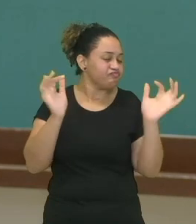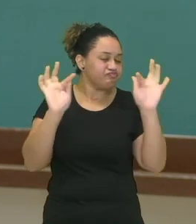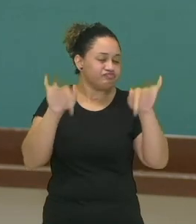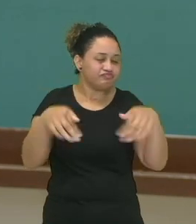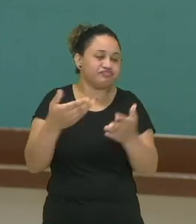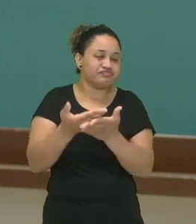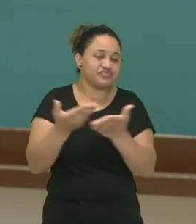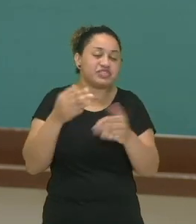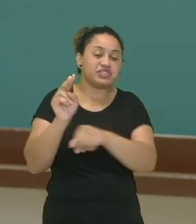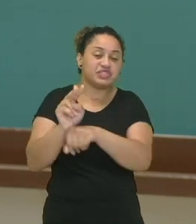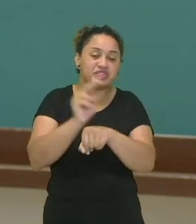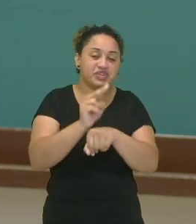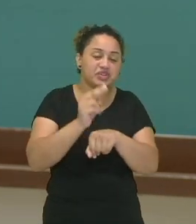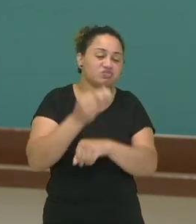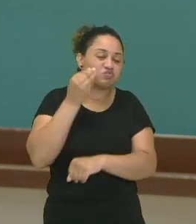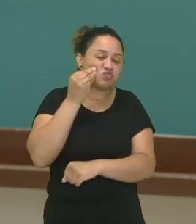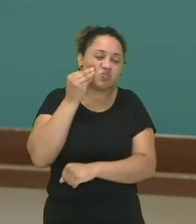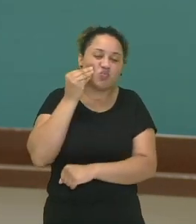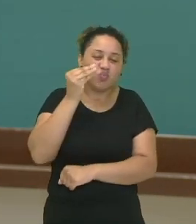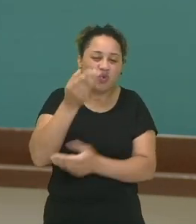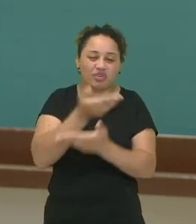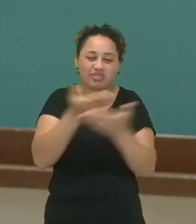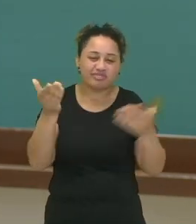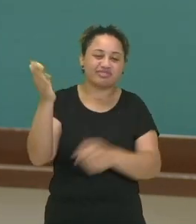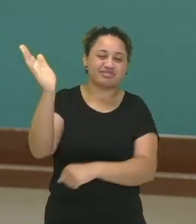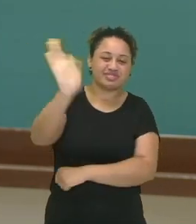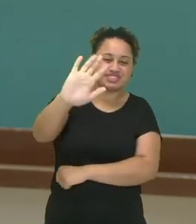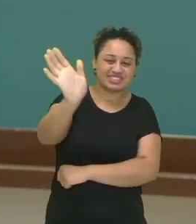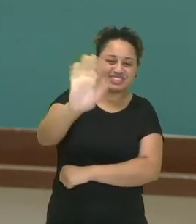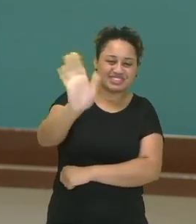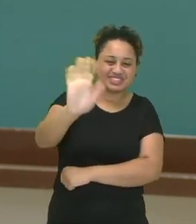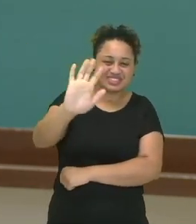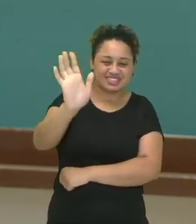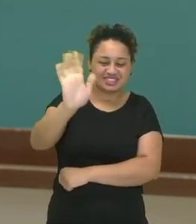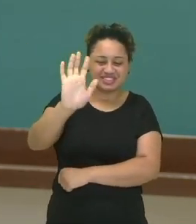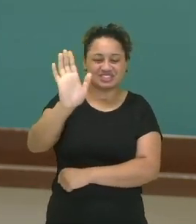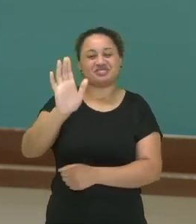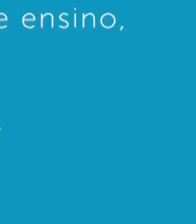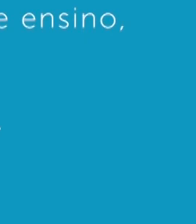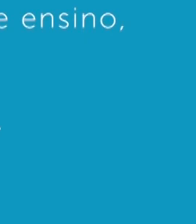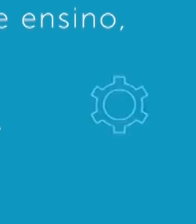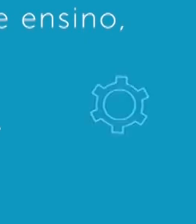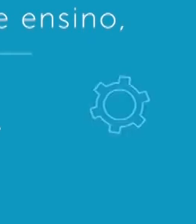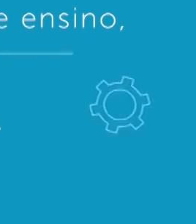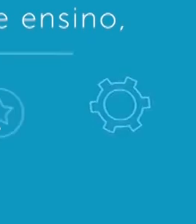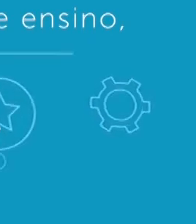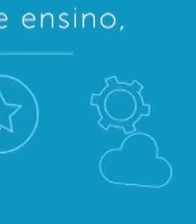fiquem bem, se cuidem, um beijo grande no coração, até a próxima, tchau!